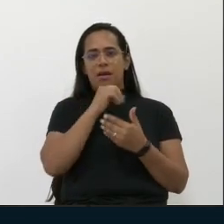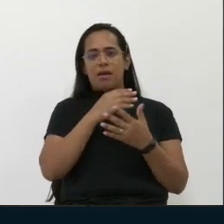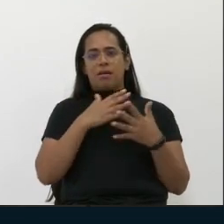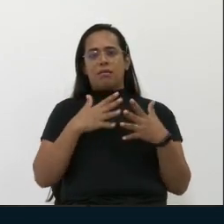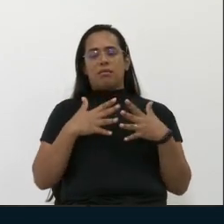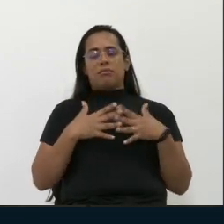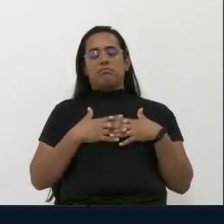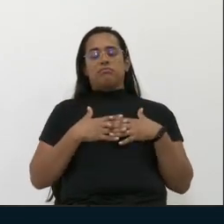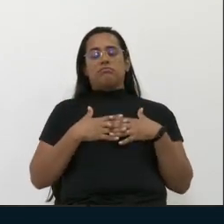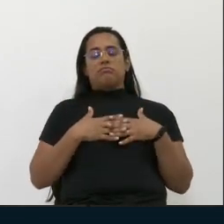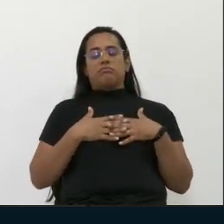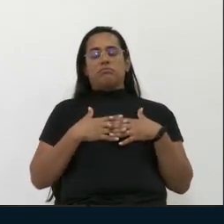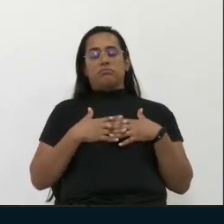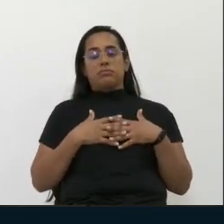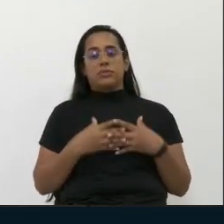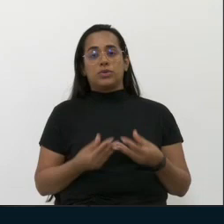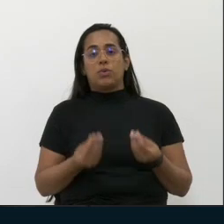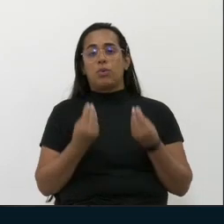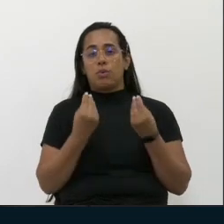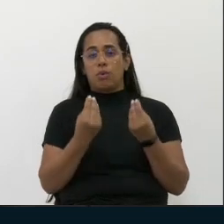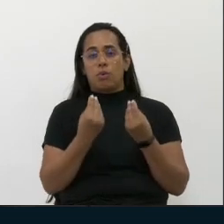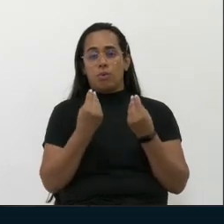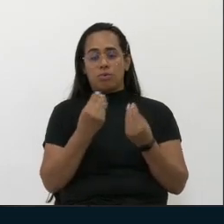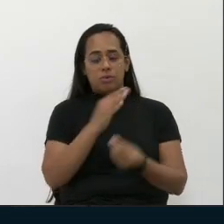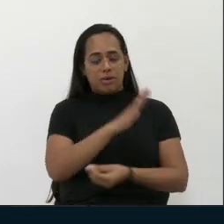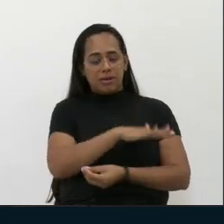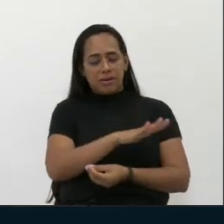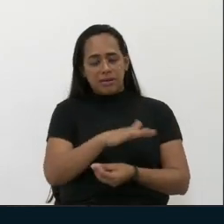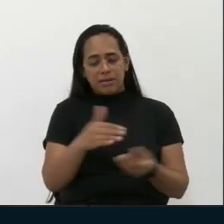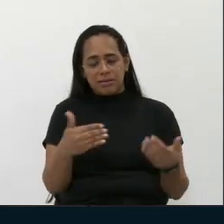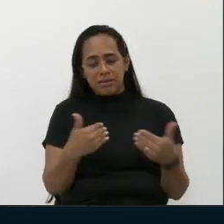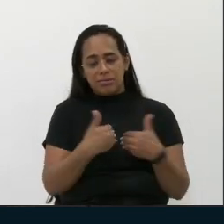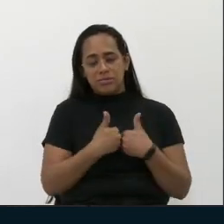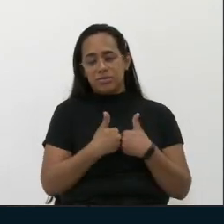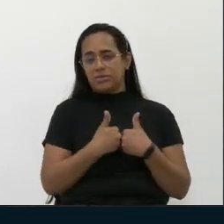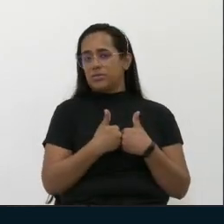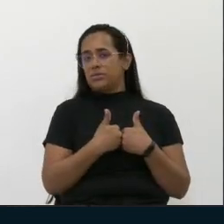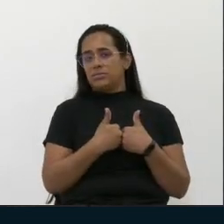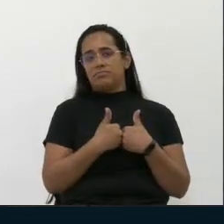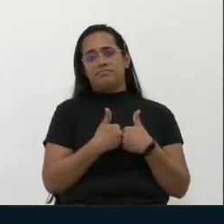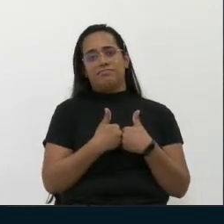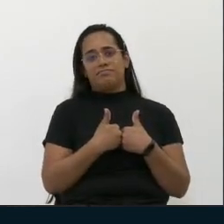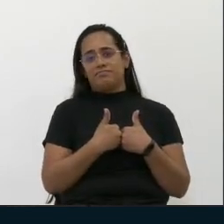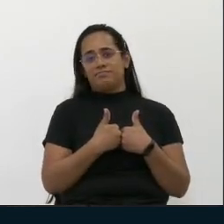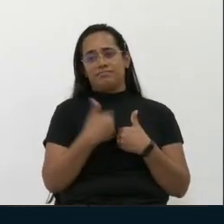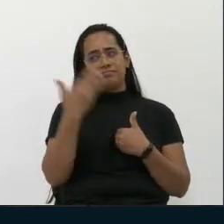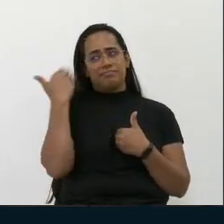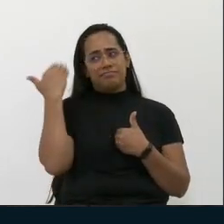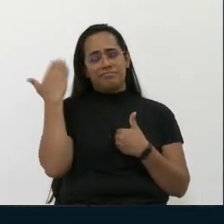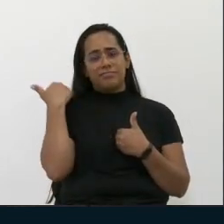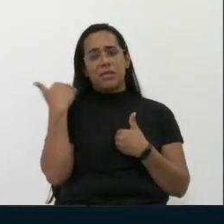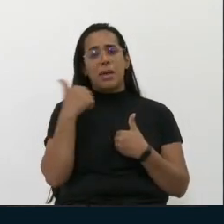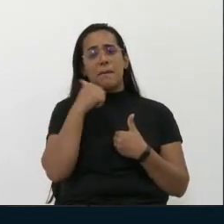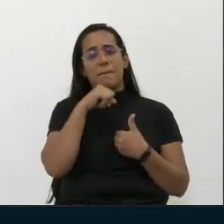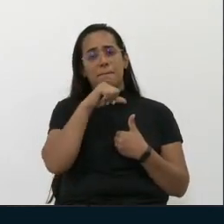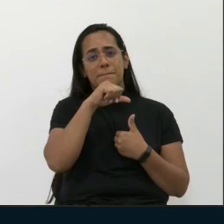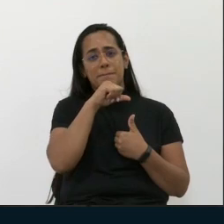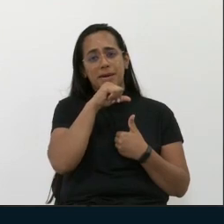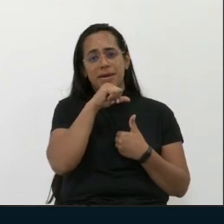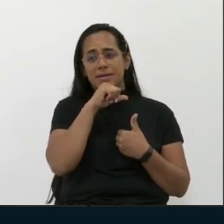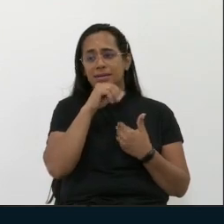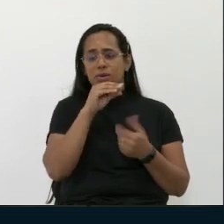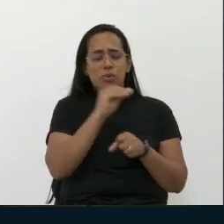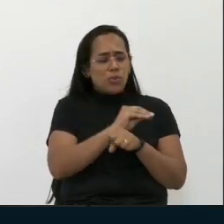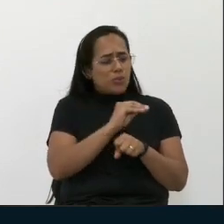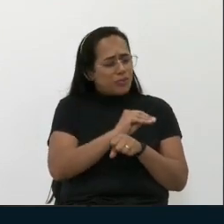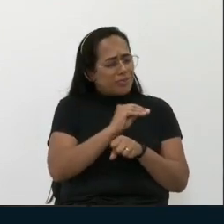fazer agora com essas crianças, porque essas crianças, a mãe fazia tudo pelas crianças. Agora está com